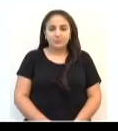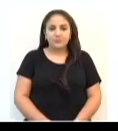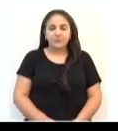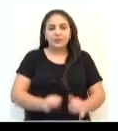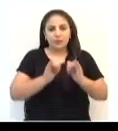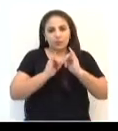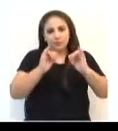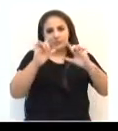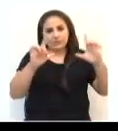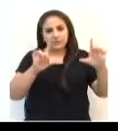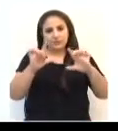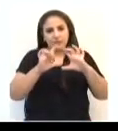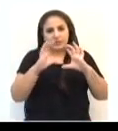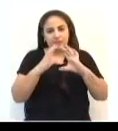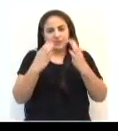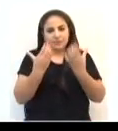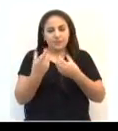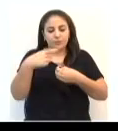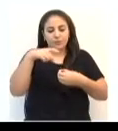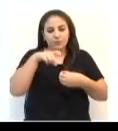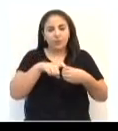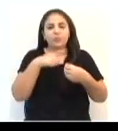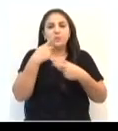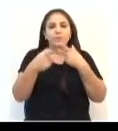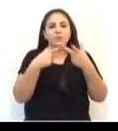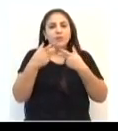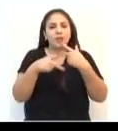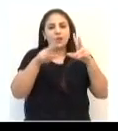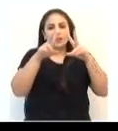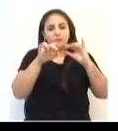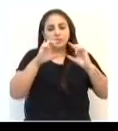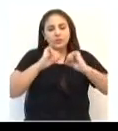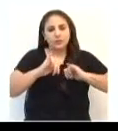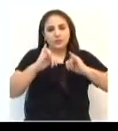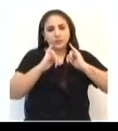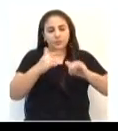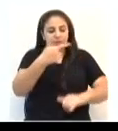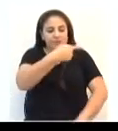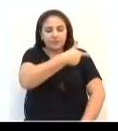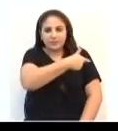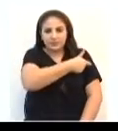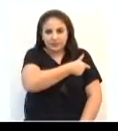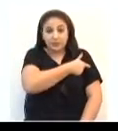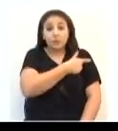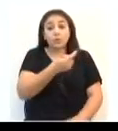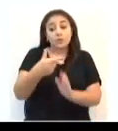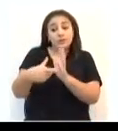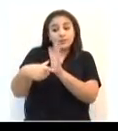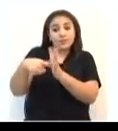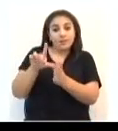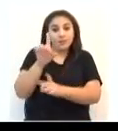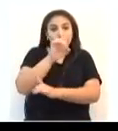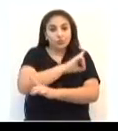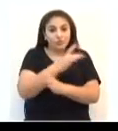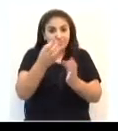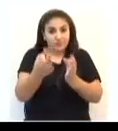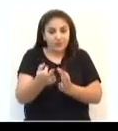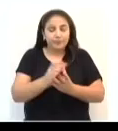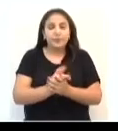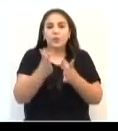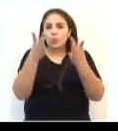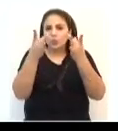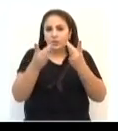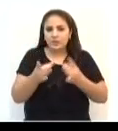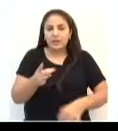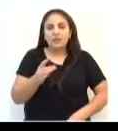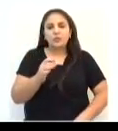O Jornal da Câmara retorna para falar sobre a campanha de vacinação que foi antecipada aqui na cidade. Os